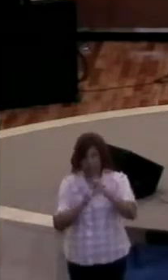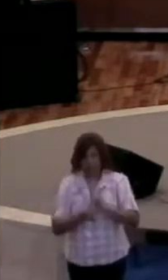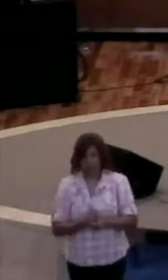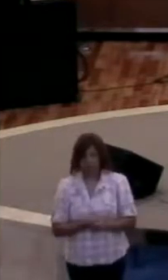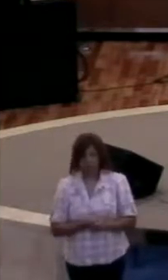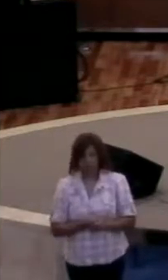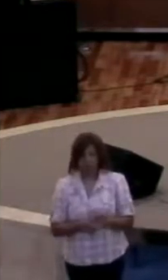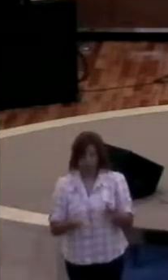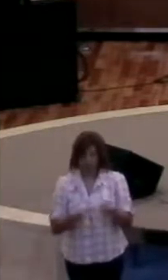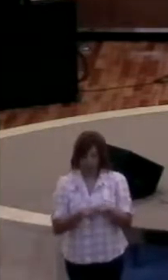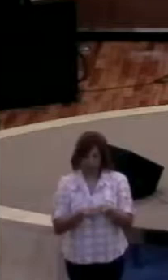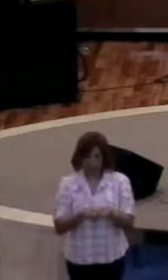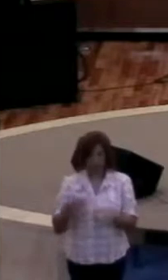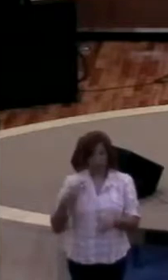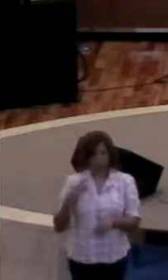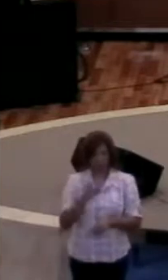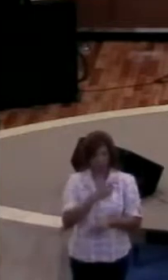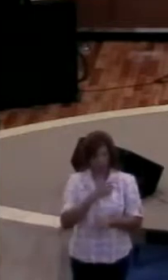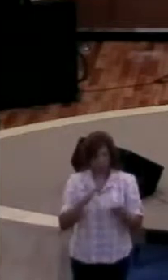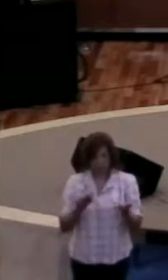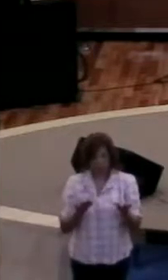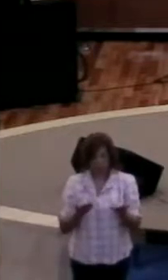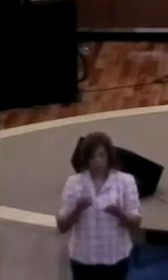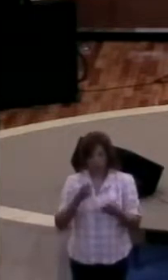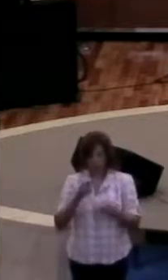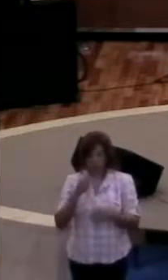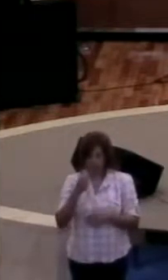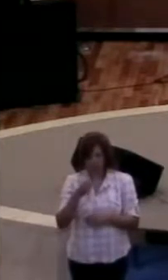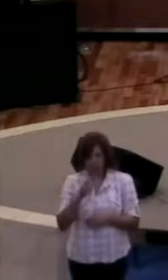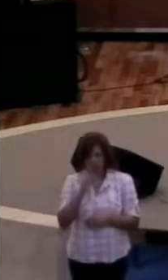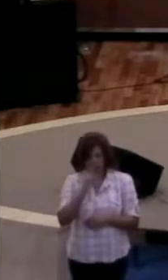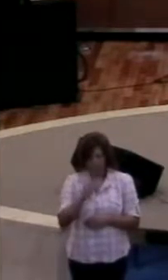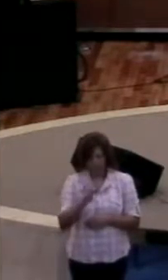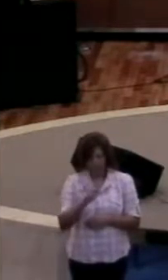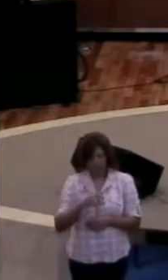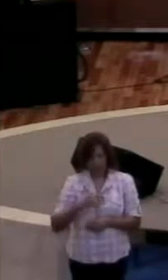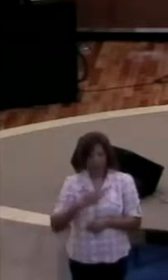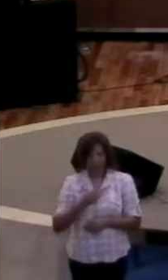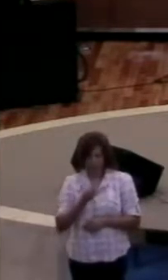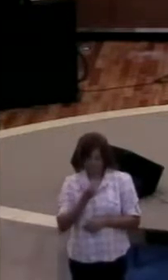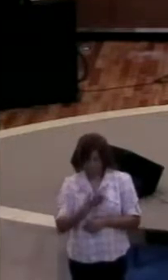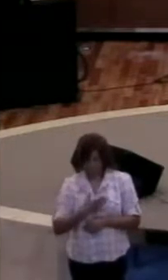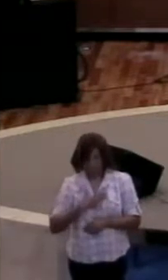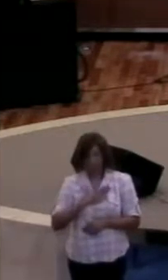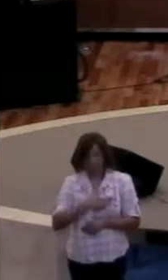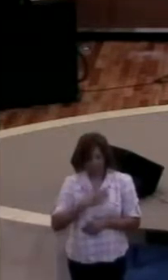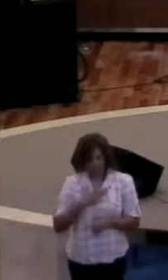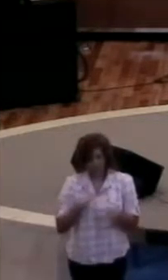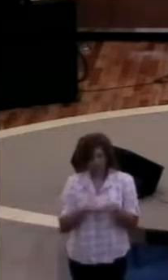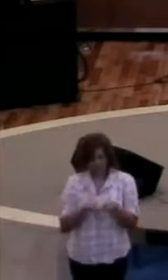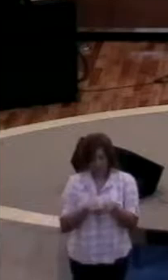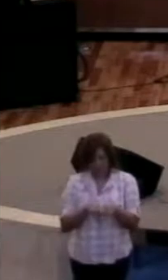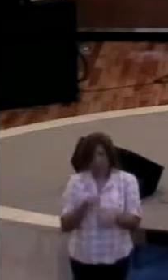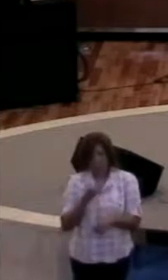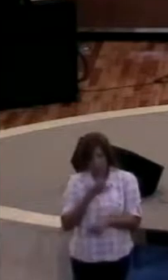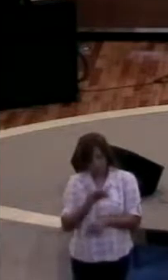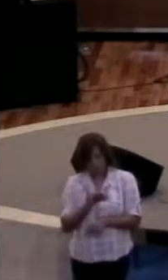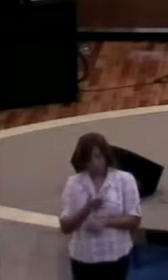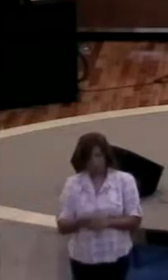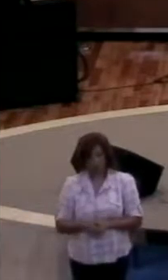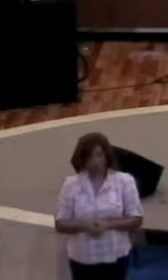vez também é reverenciado, porque as pessoas acreditam que este é o bom pregador, porque ele pregou o que a pessoa